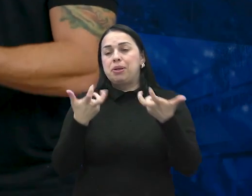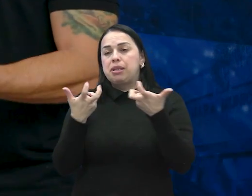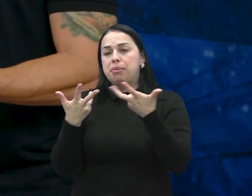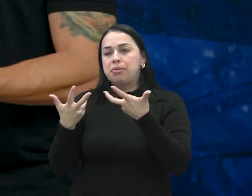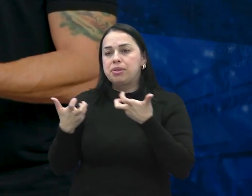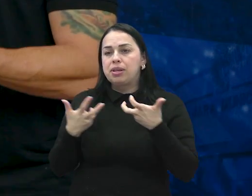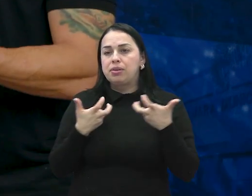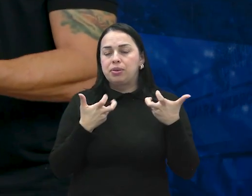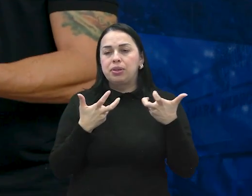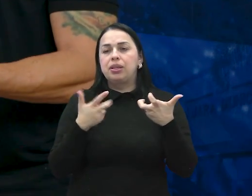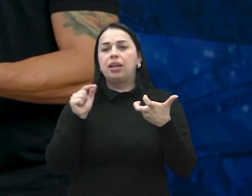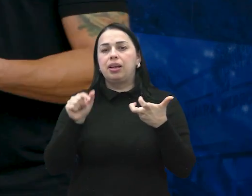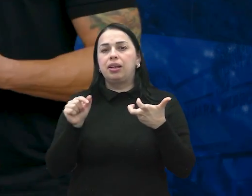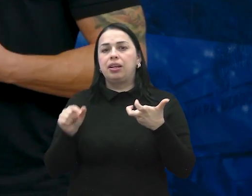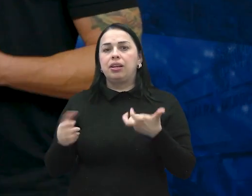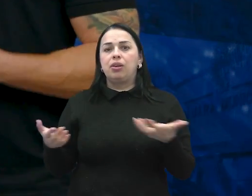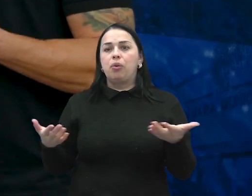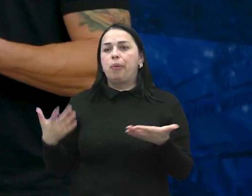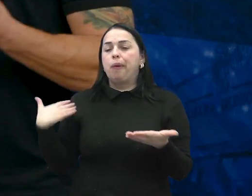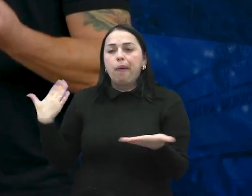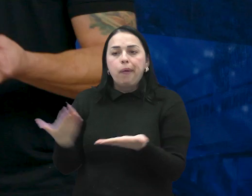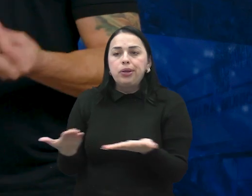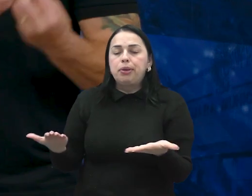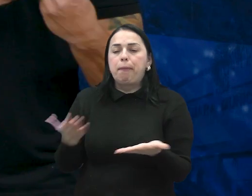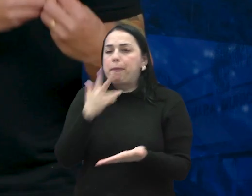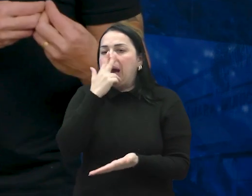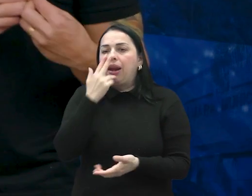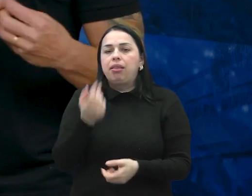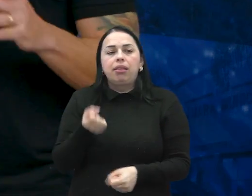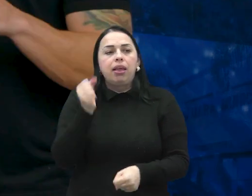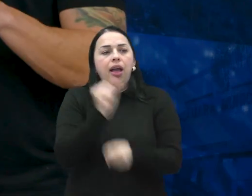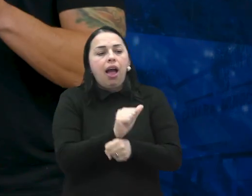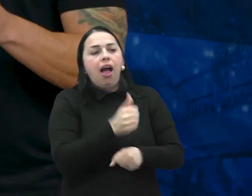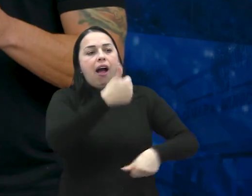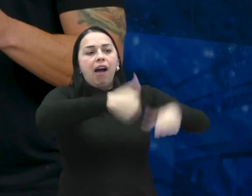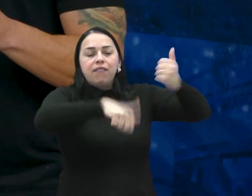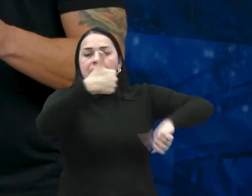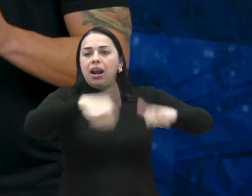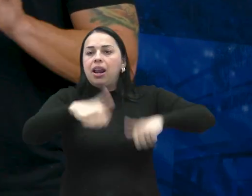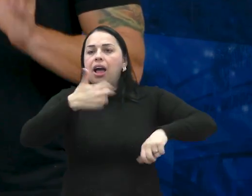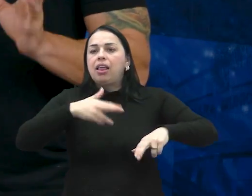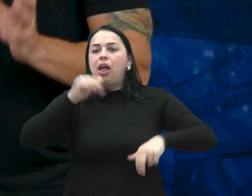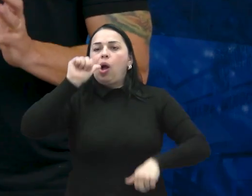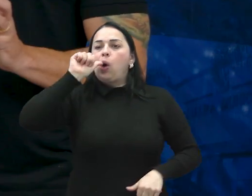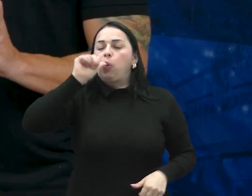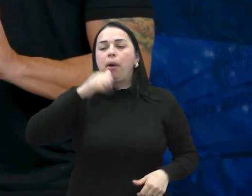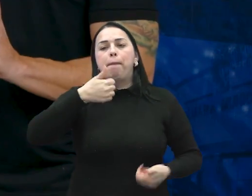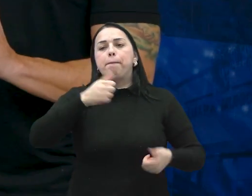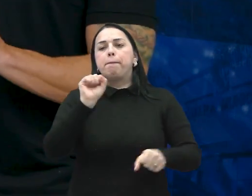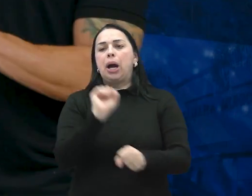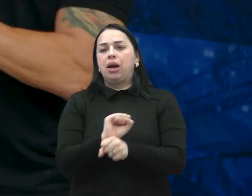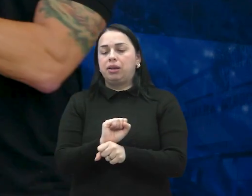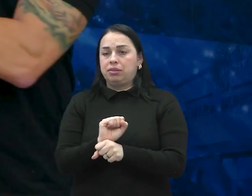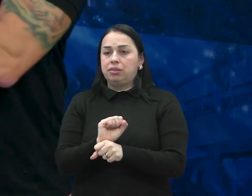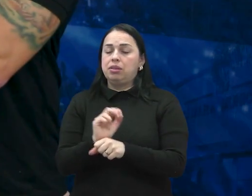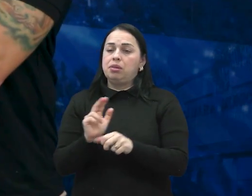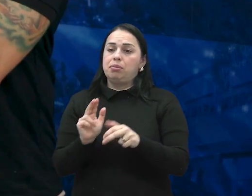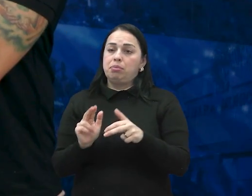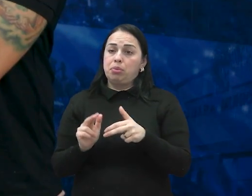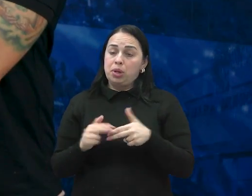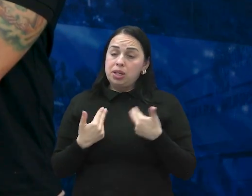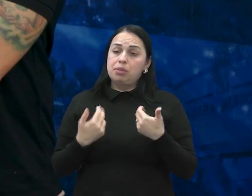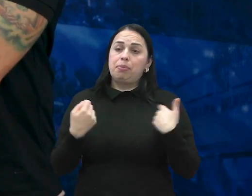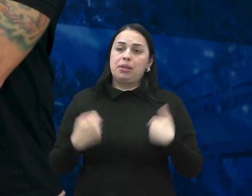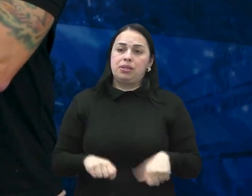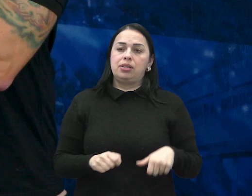blitz de fiscalização de lei seca não acontecem mais com a frequência que acontecia em um determinado momento. Então o que isso gera? A ausência dessa